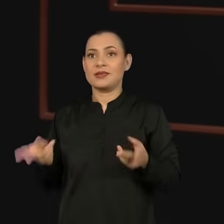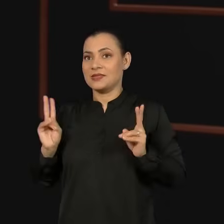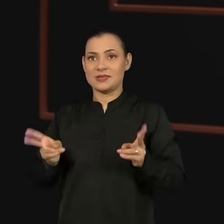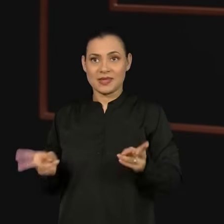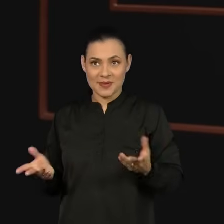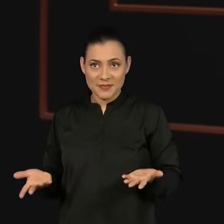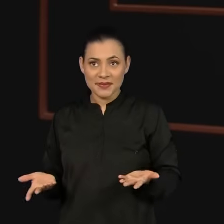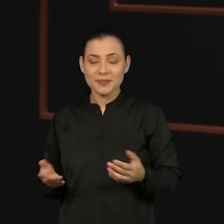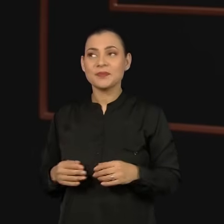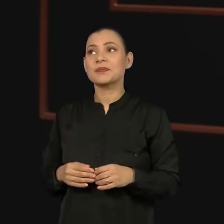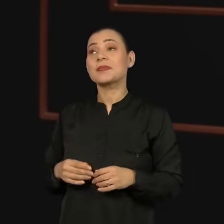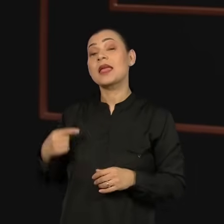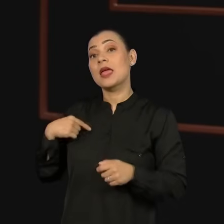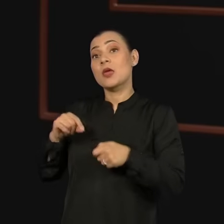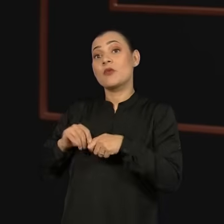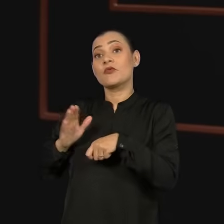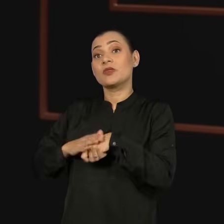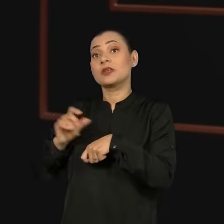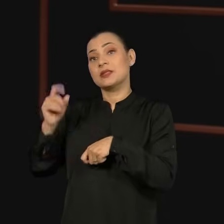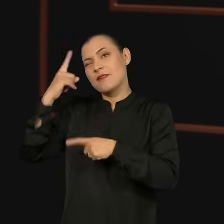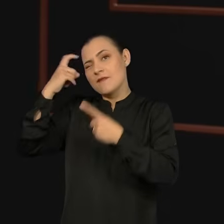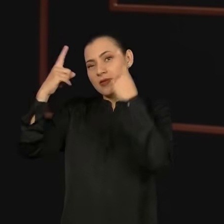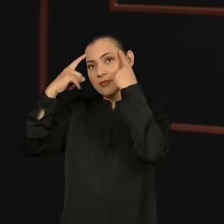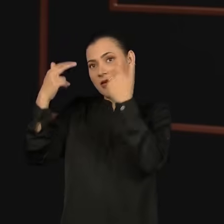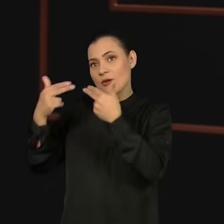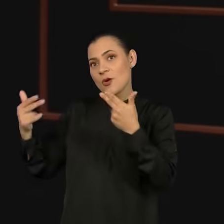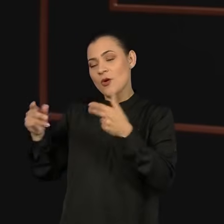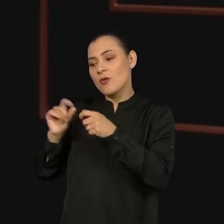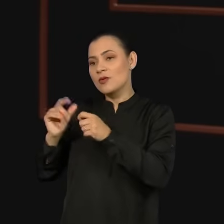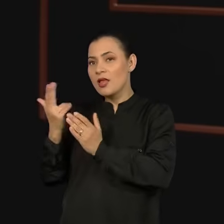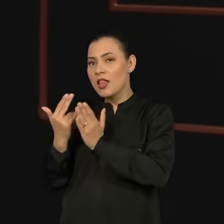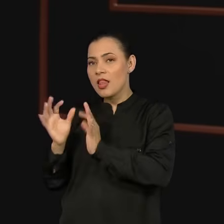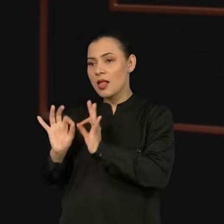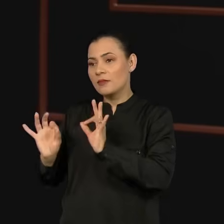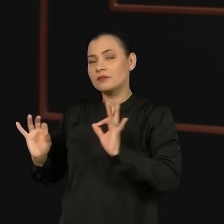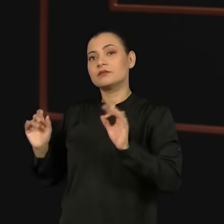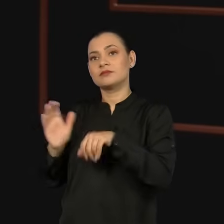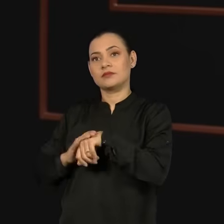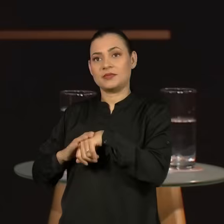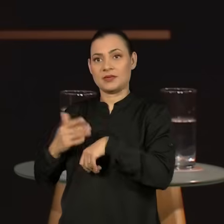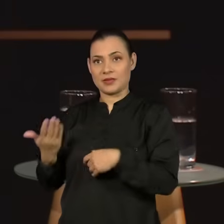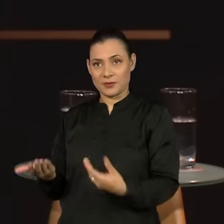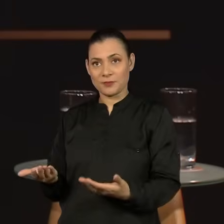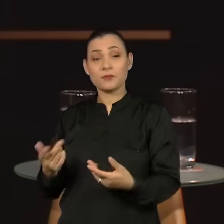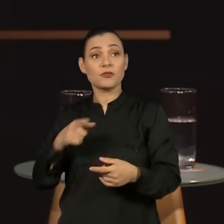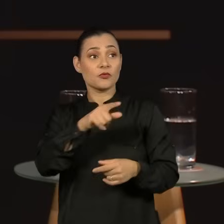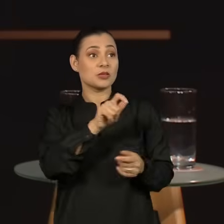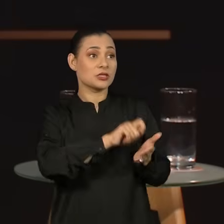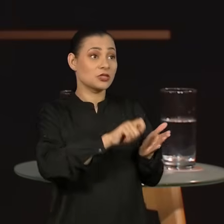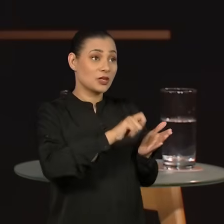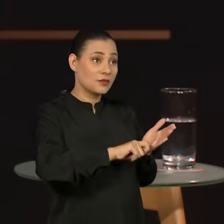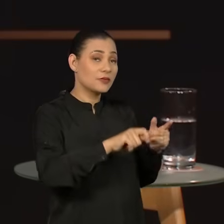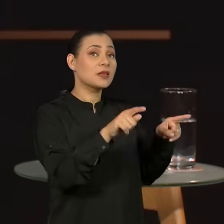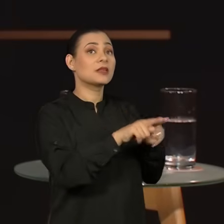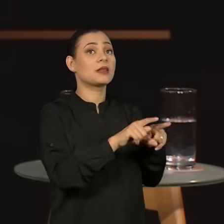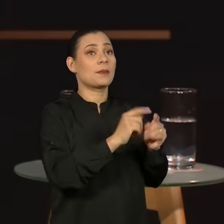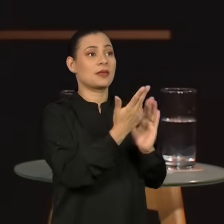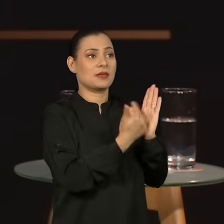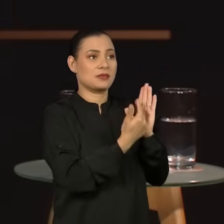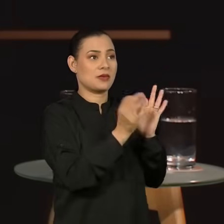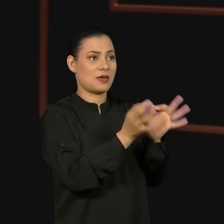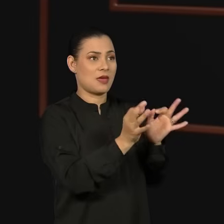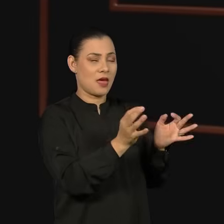aí eu fiz, inclusive, inventei umas coisas e desenhei também. Quer dizer, então você escrevia e ao mesmo tempo também